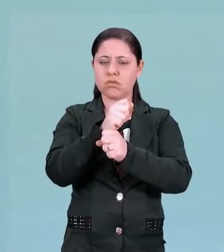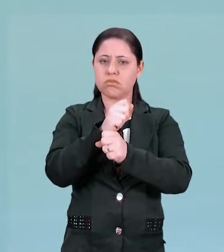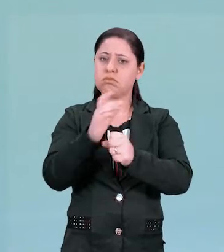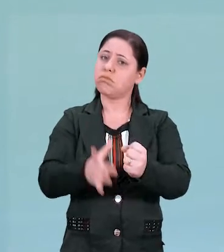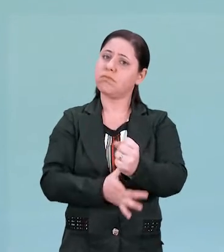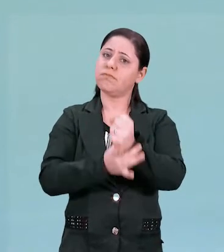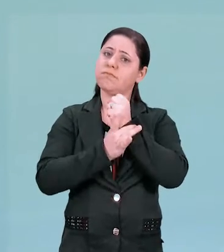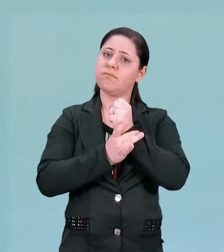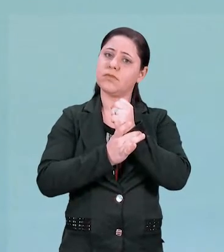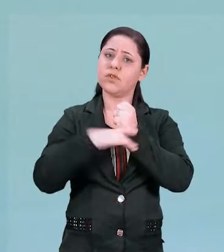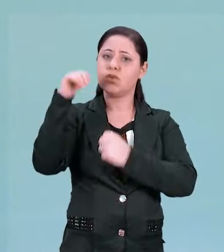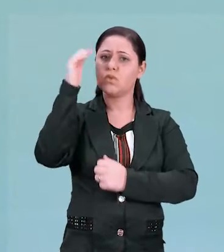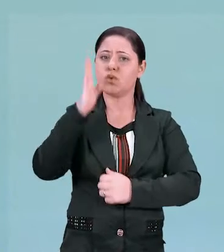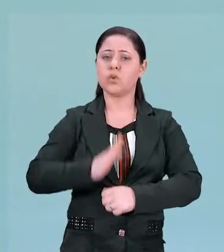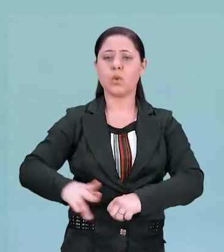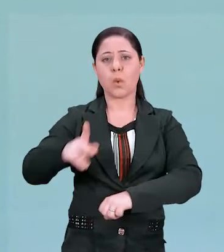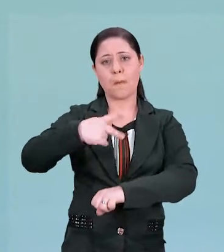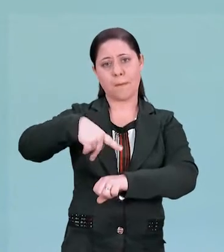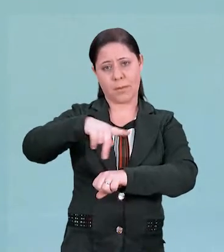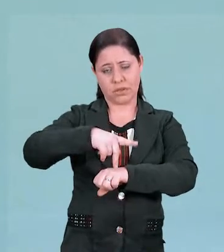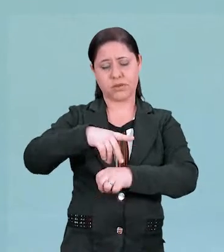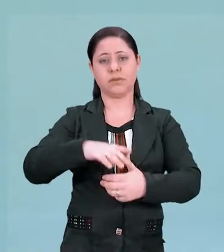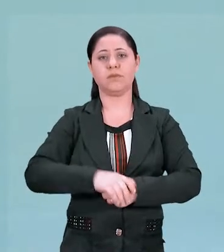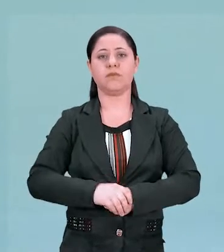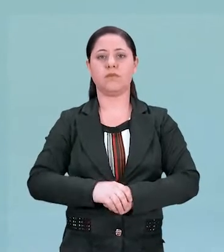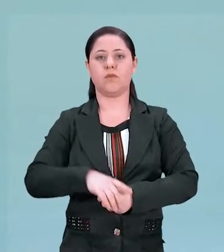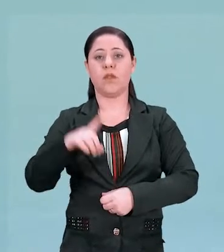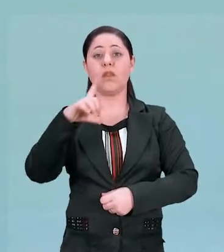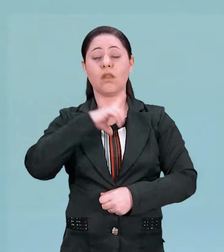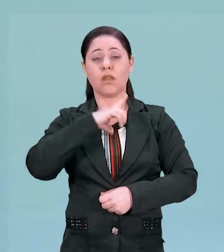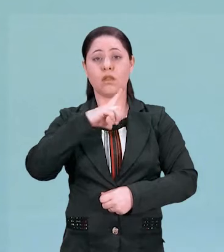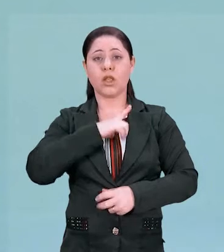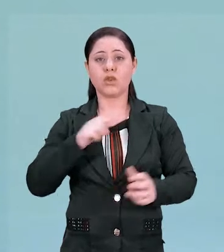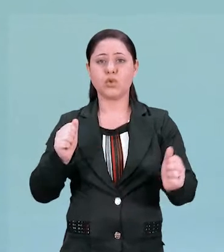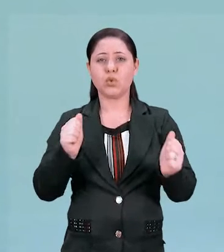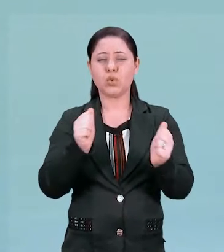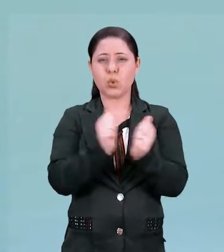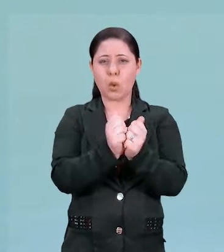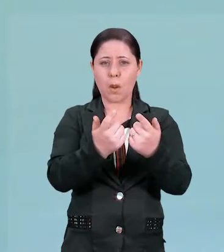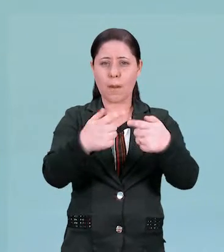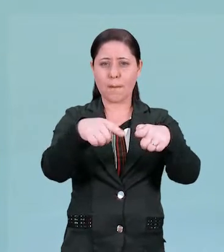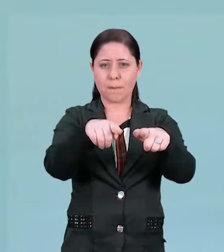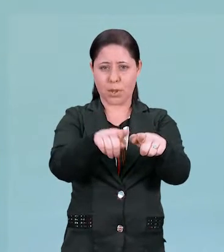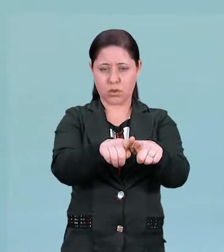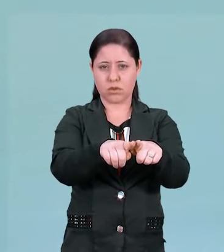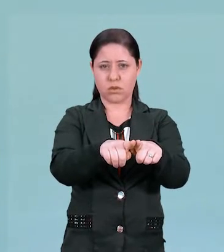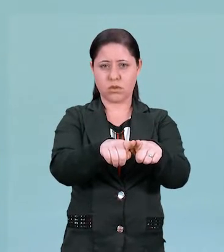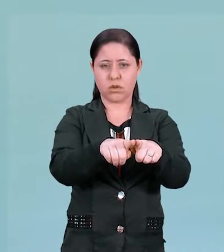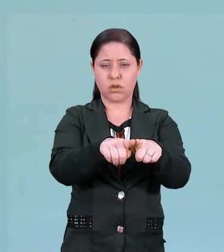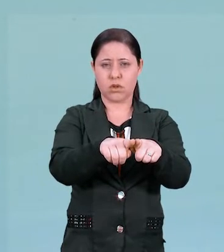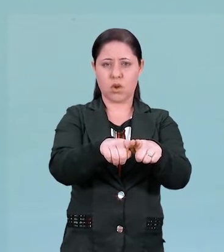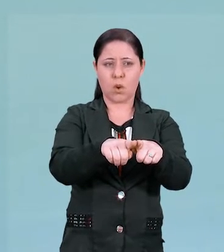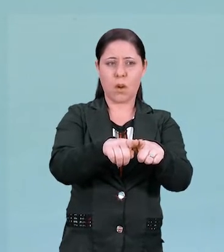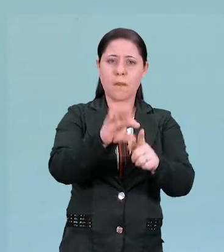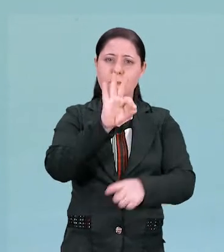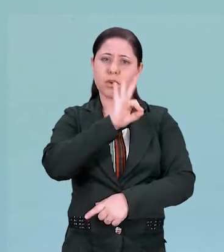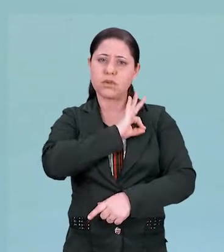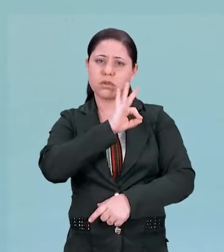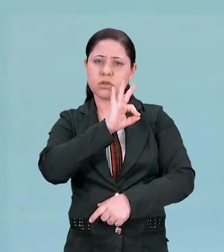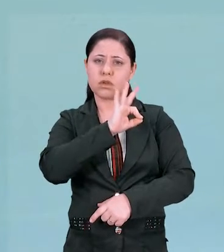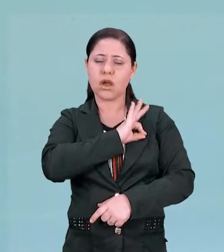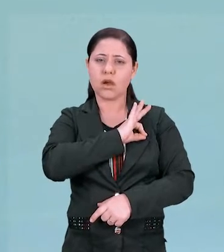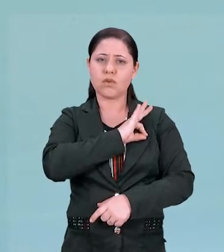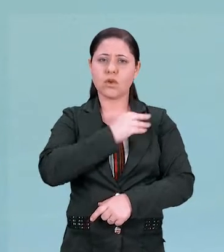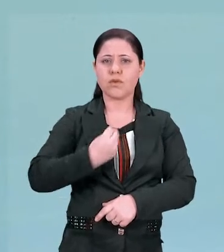país. E ter à frente o comando dessas polícias, dessas forças de segurança, um policial